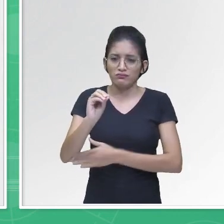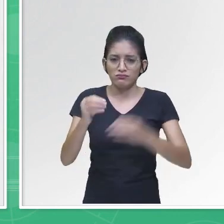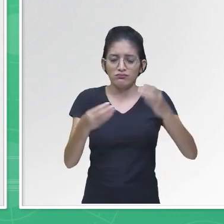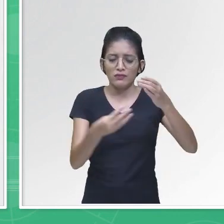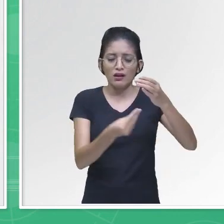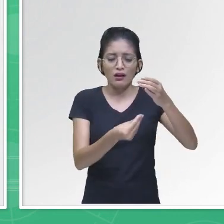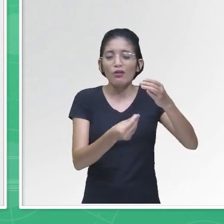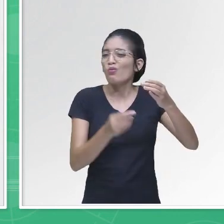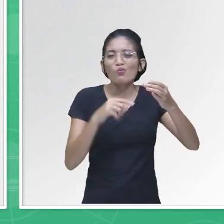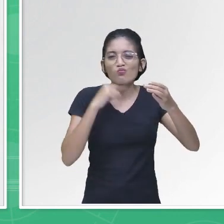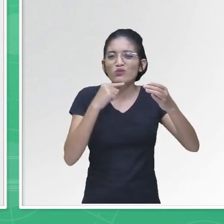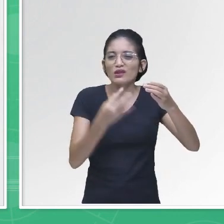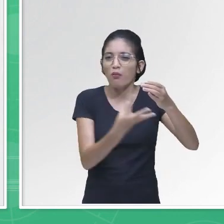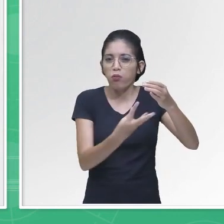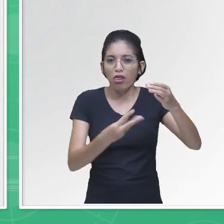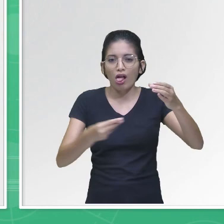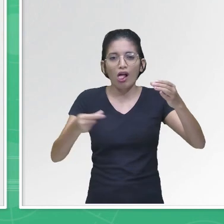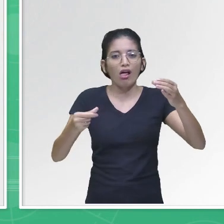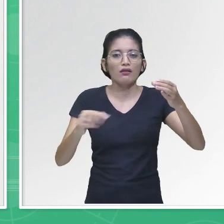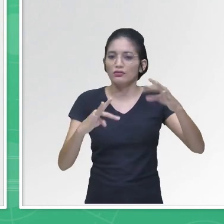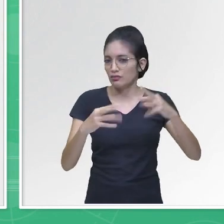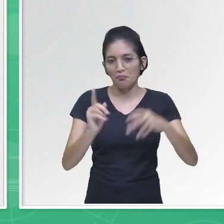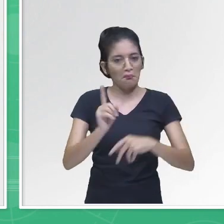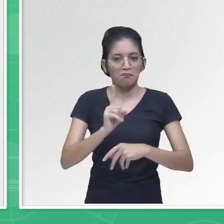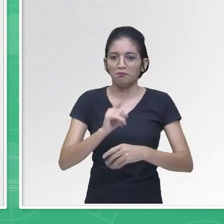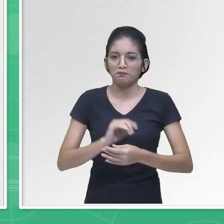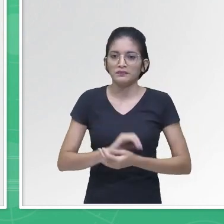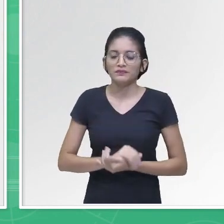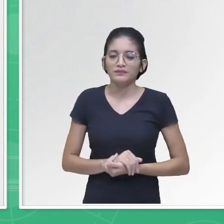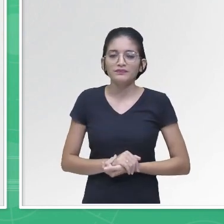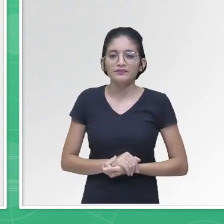foi dissolvida. Vamos para a questão 2.